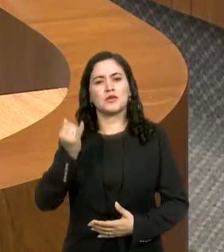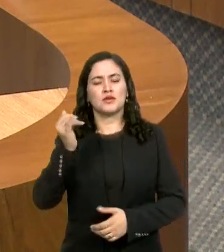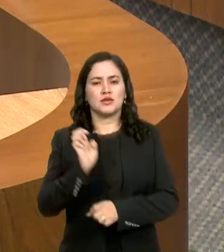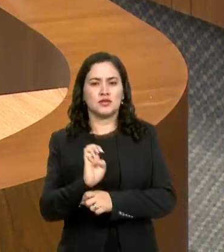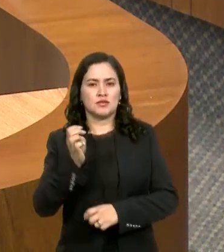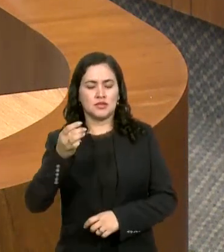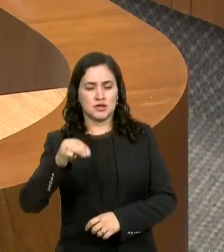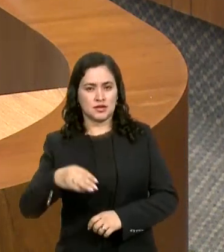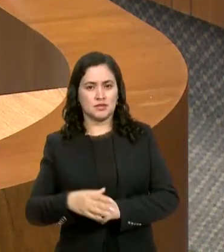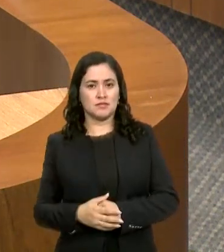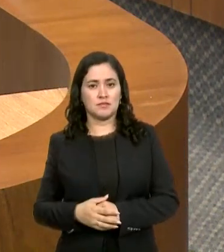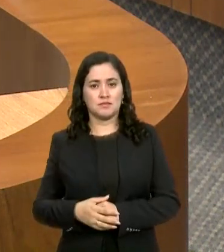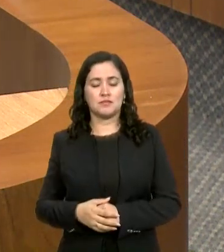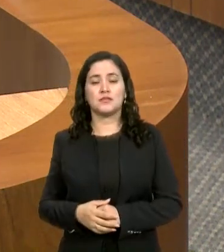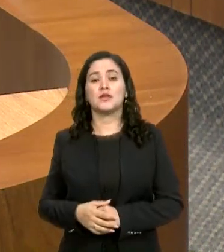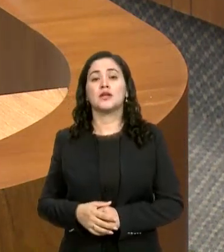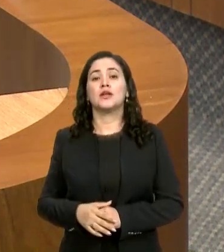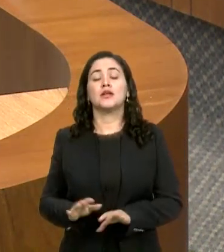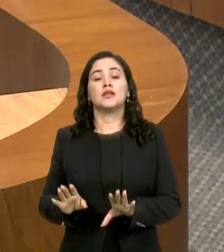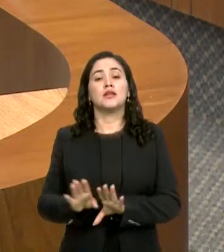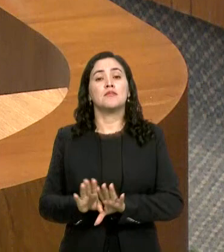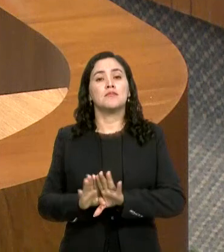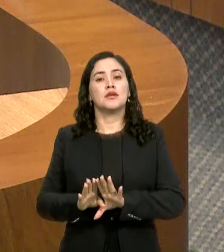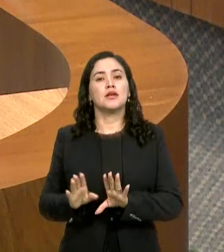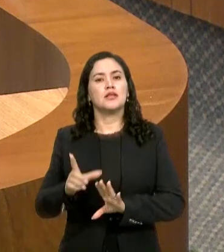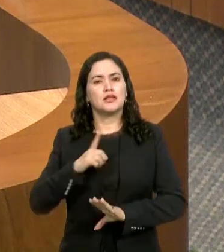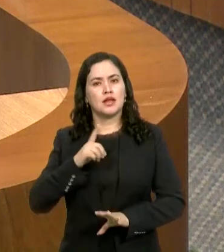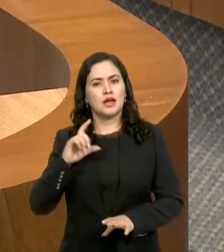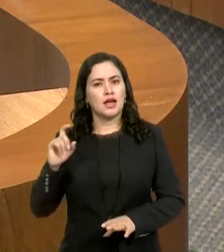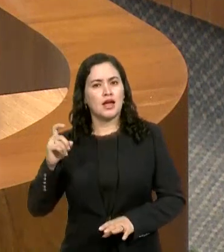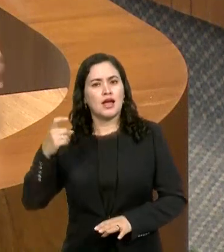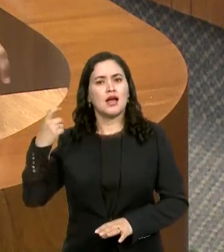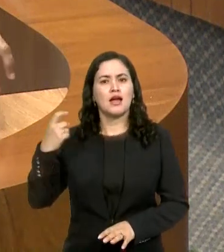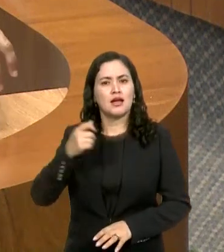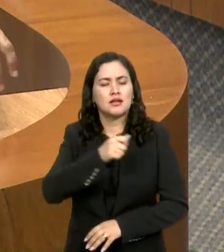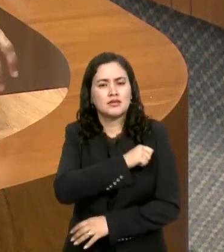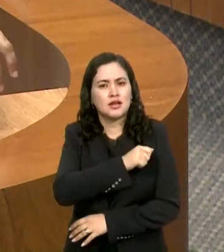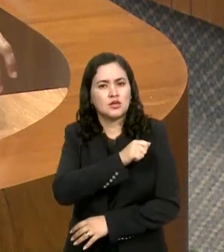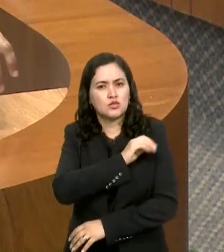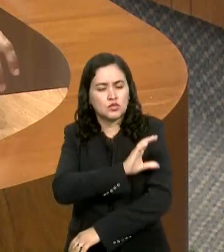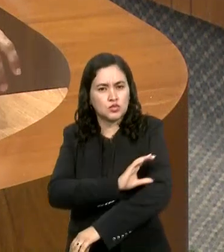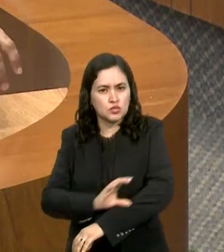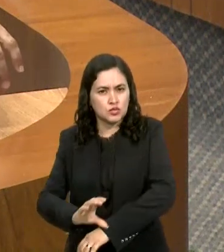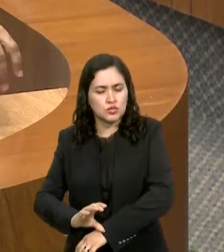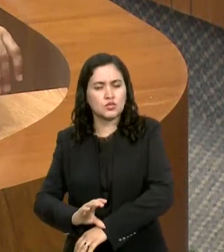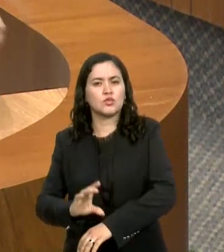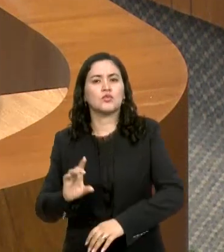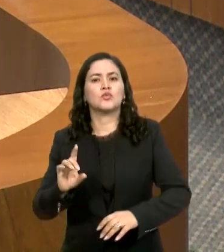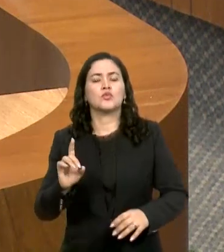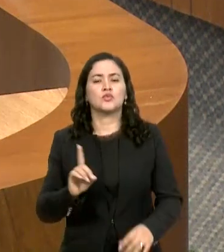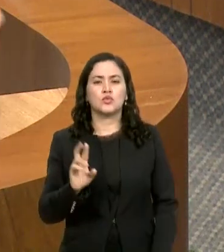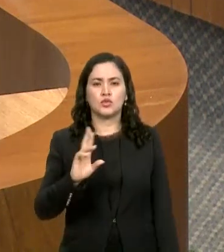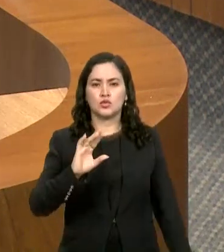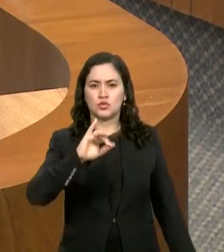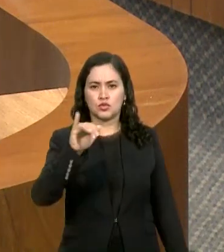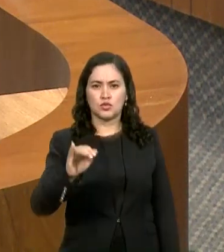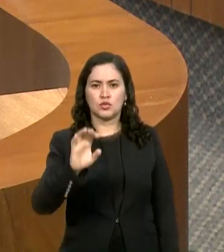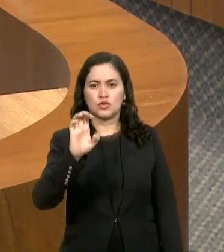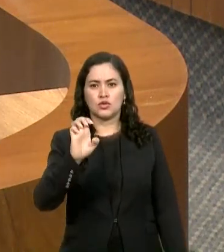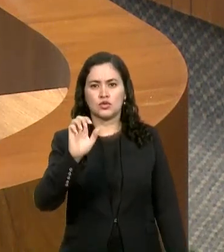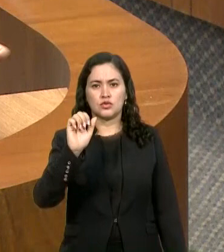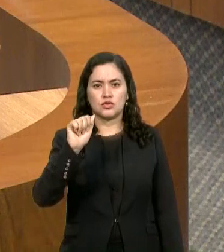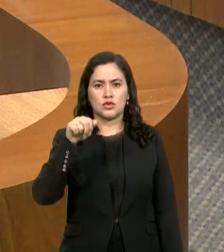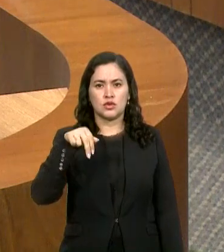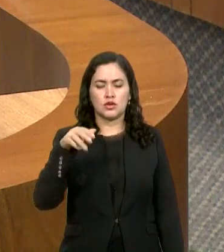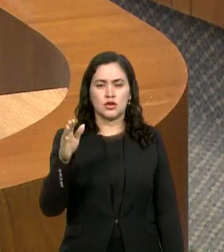do curso Hélito, professor do curso Hélito, meu amigo particular, doutor Jean Carlos Nunes Pereira, aprovado em primeiro lugar